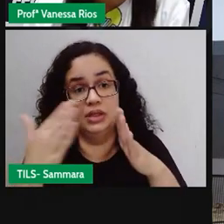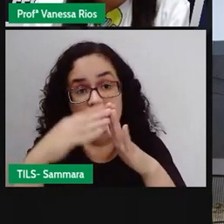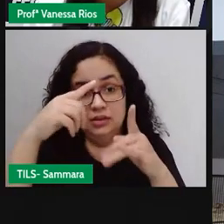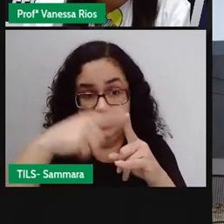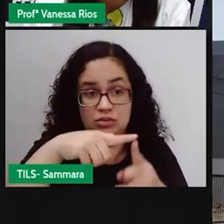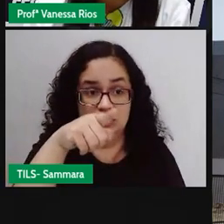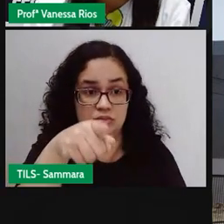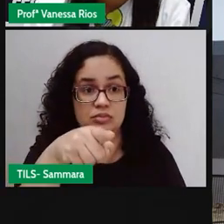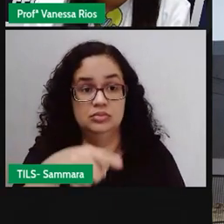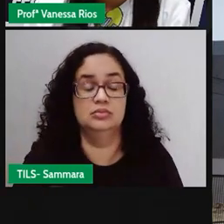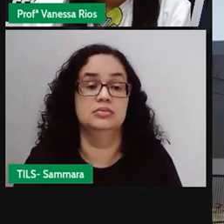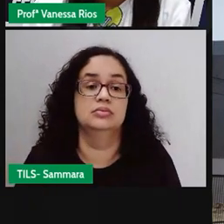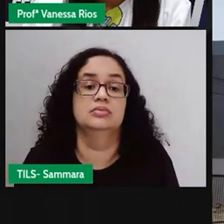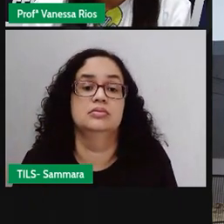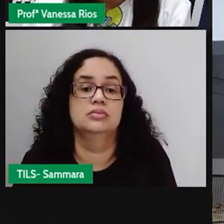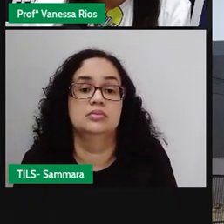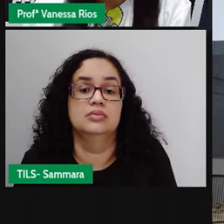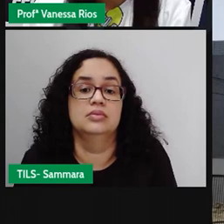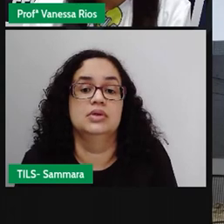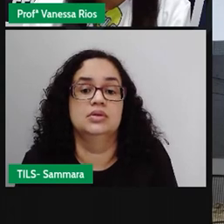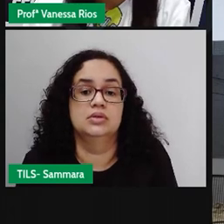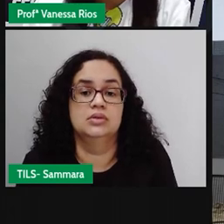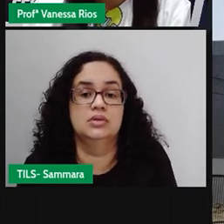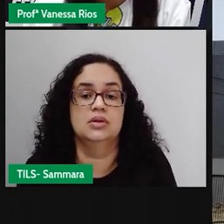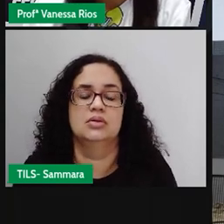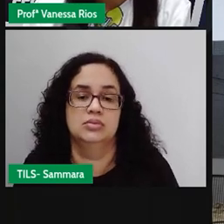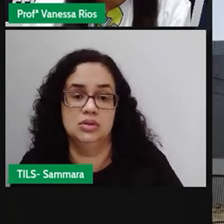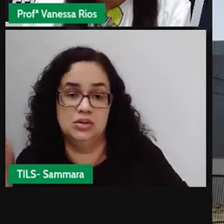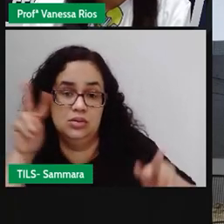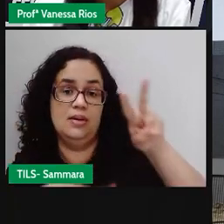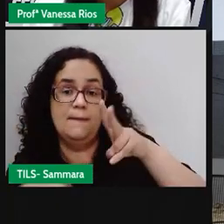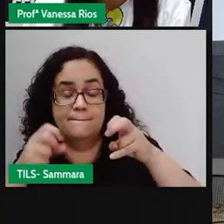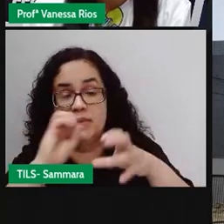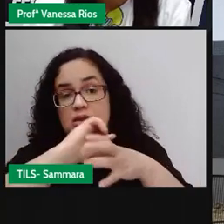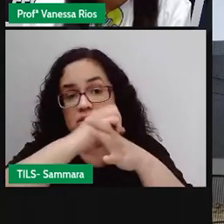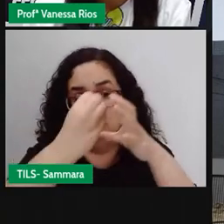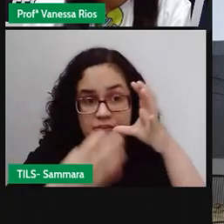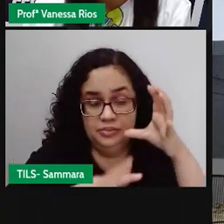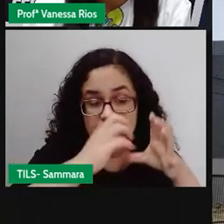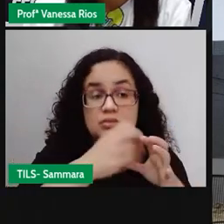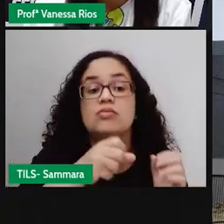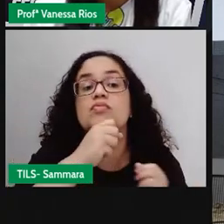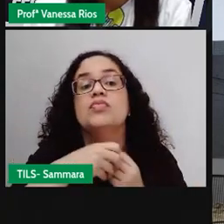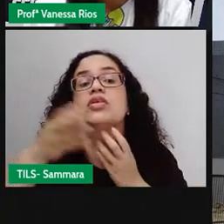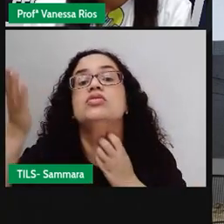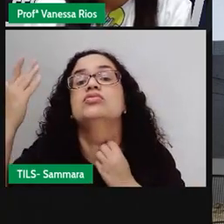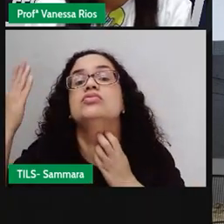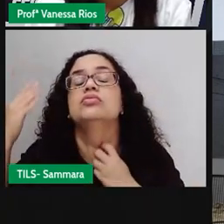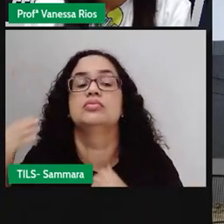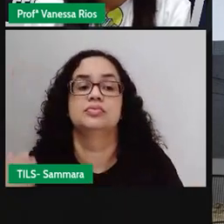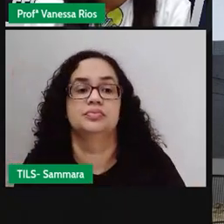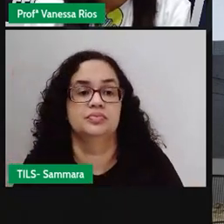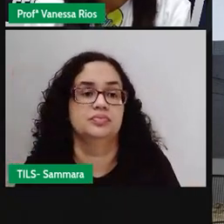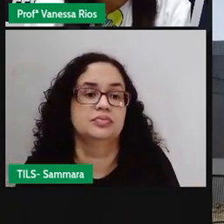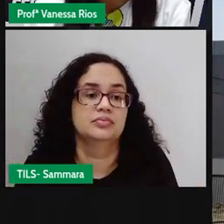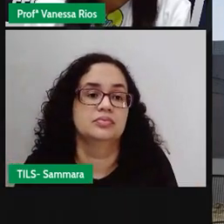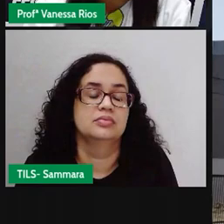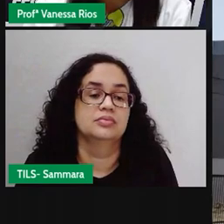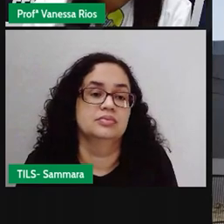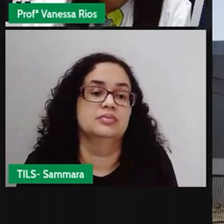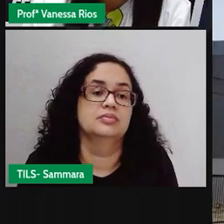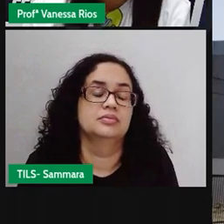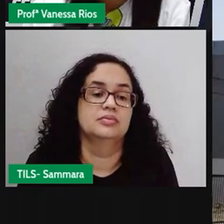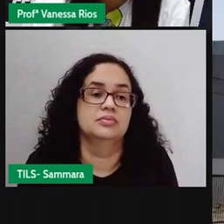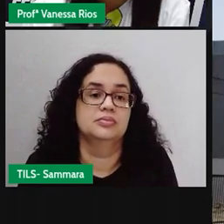dos Remédios. Aí a gente pode observar aí as características, né? Antigas, né? De uma construção que foi feita há